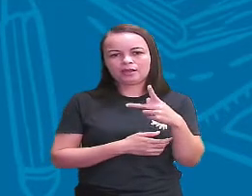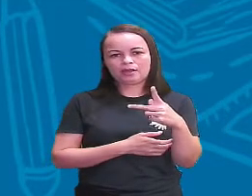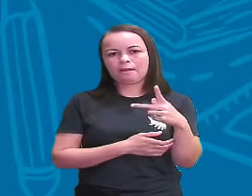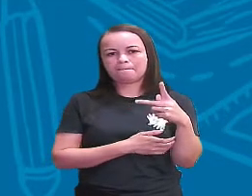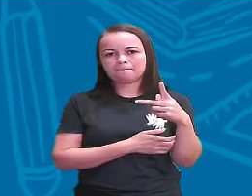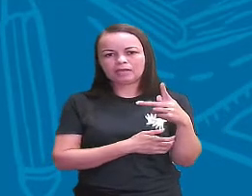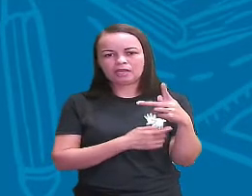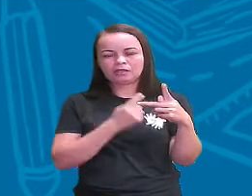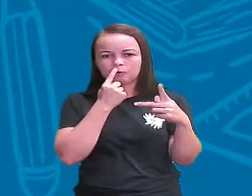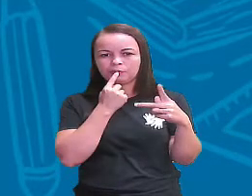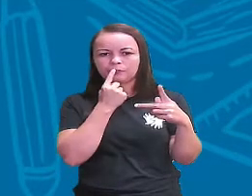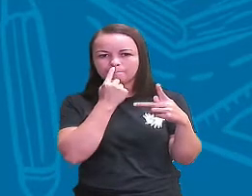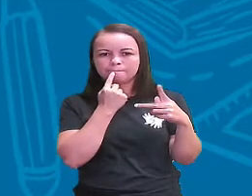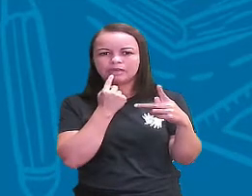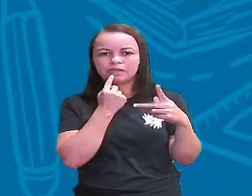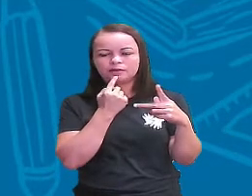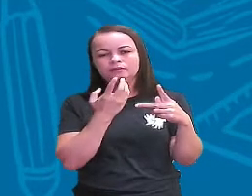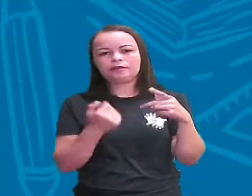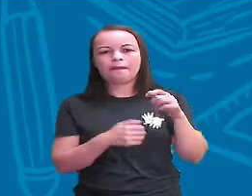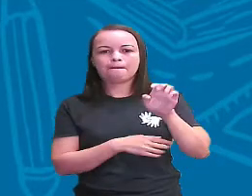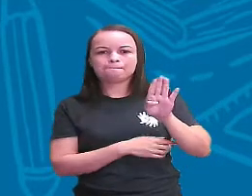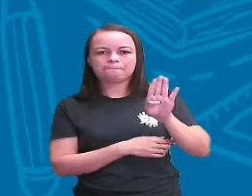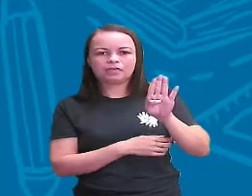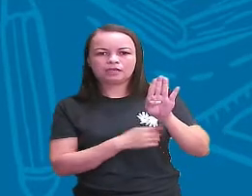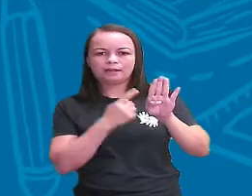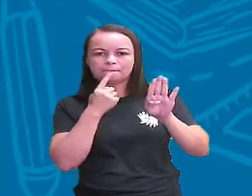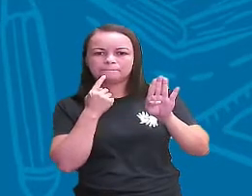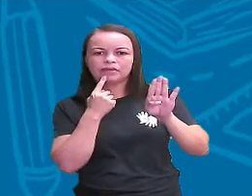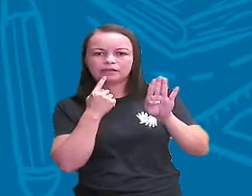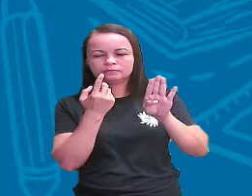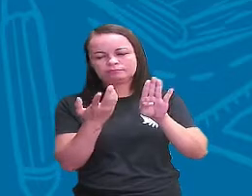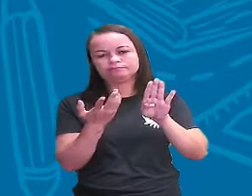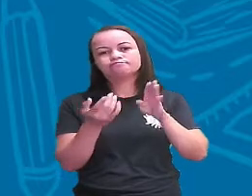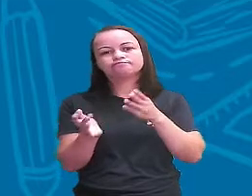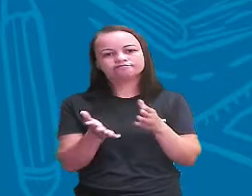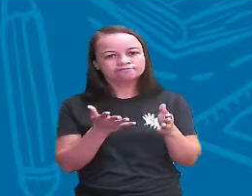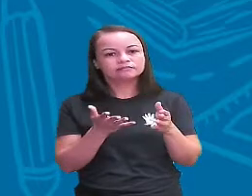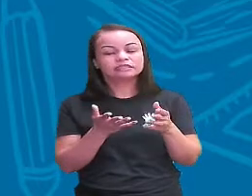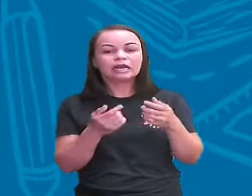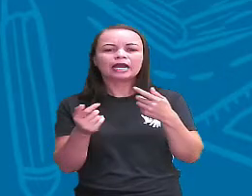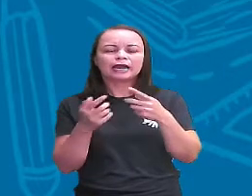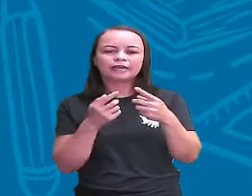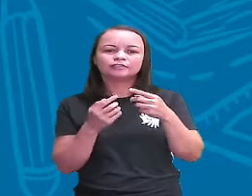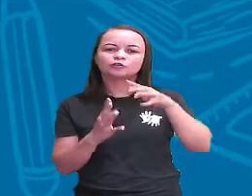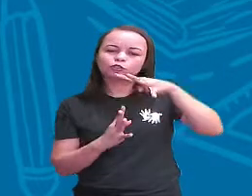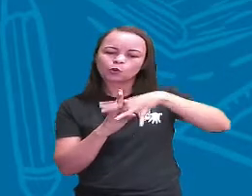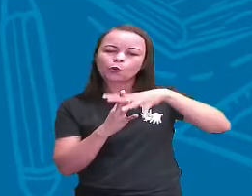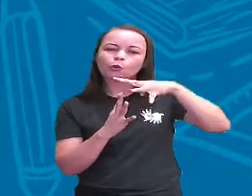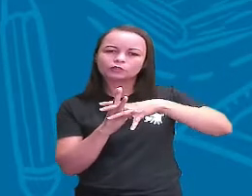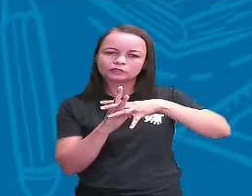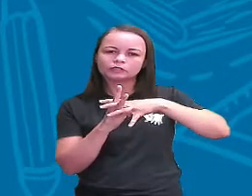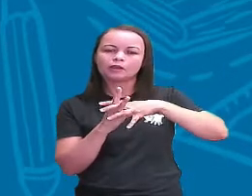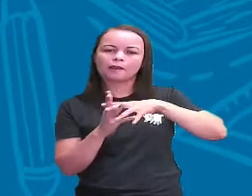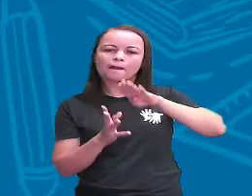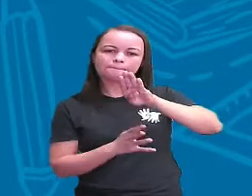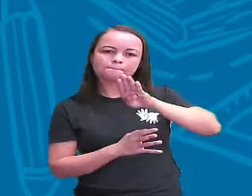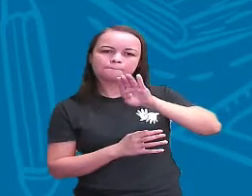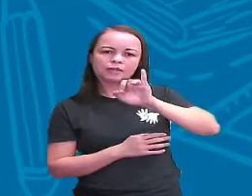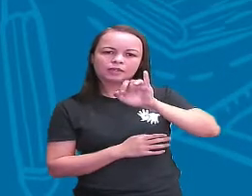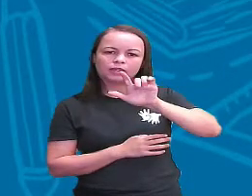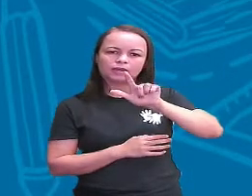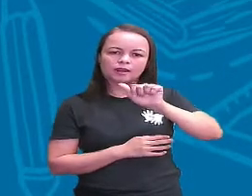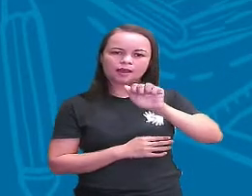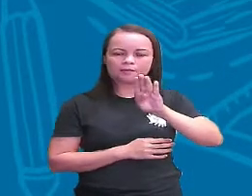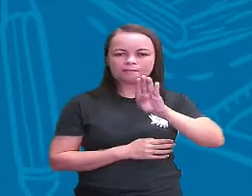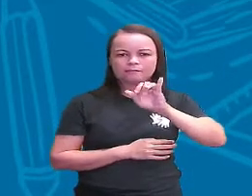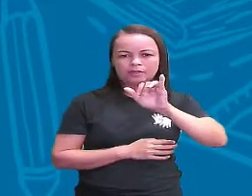B. Perceberam? Então, quando acontece isso, a gente fala que são consoantes bilabiais, porque